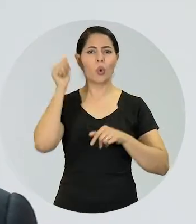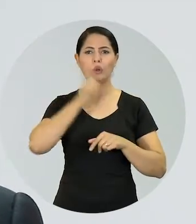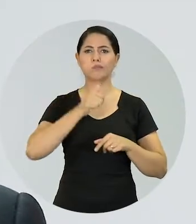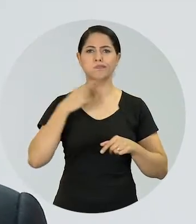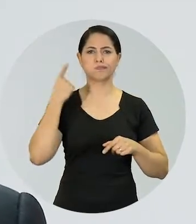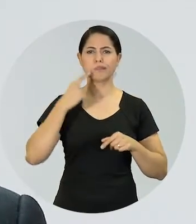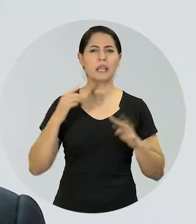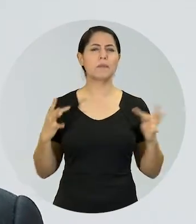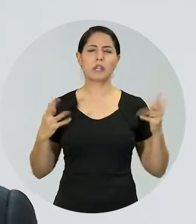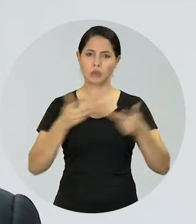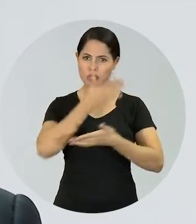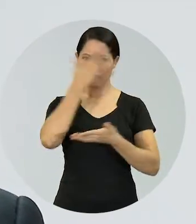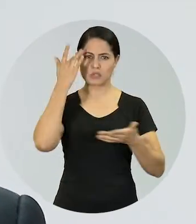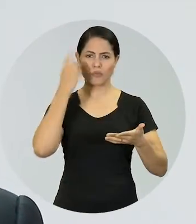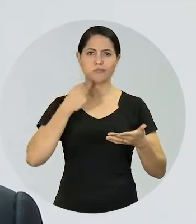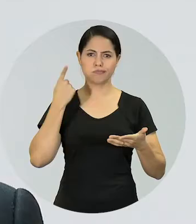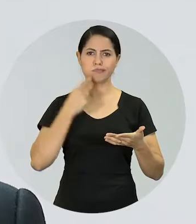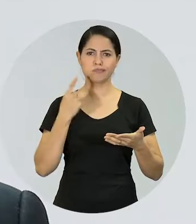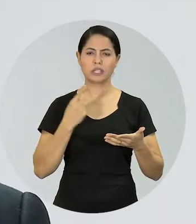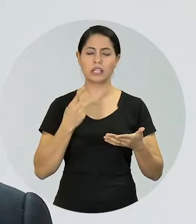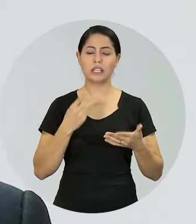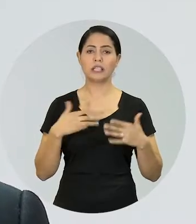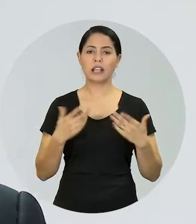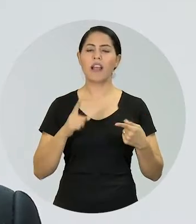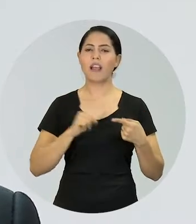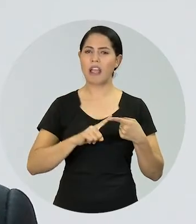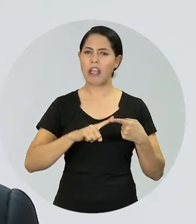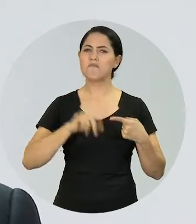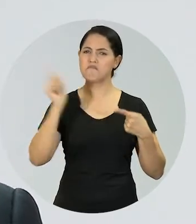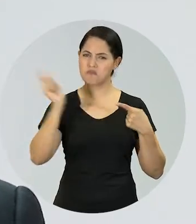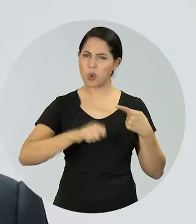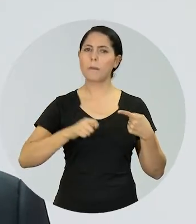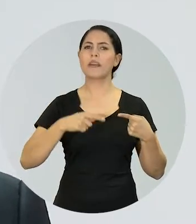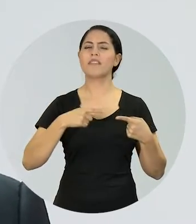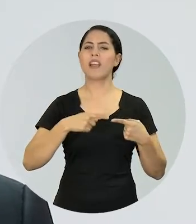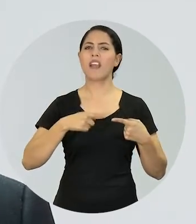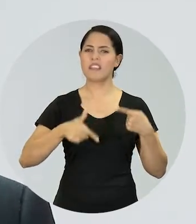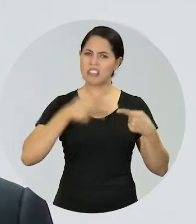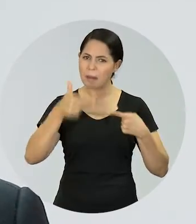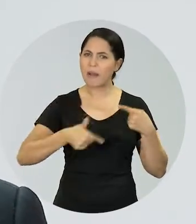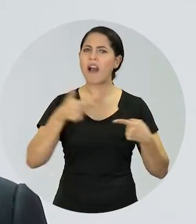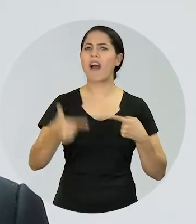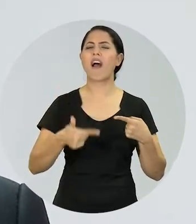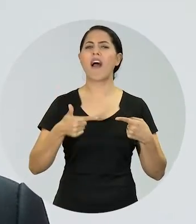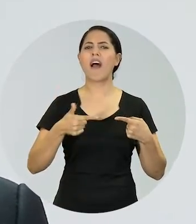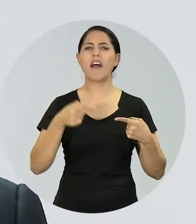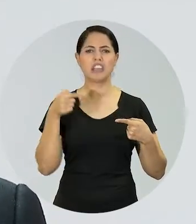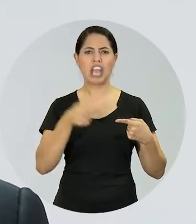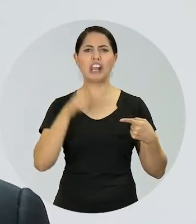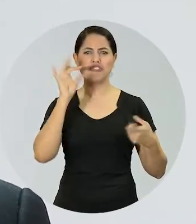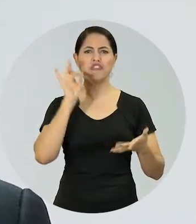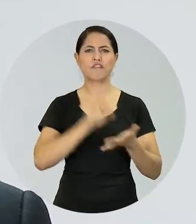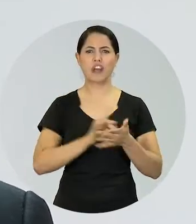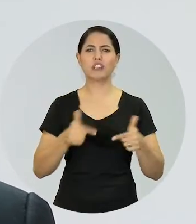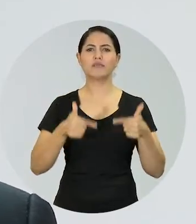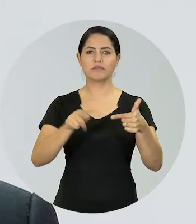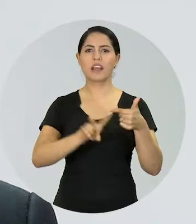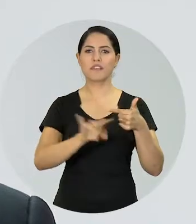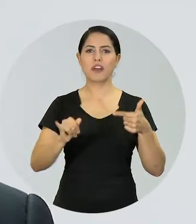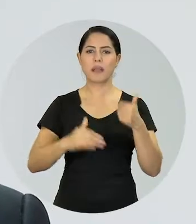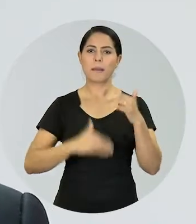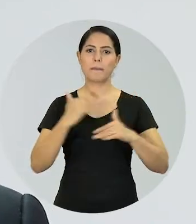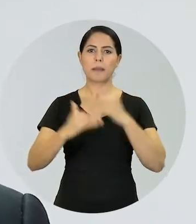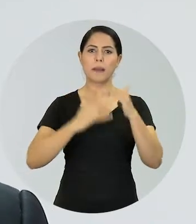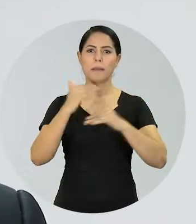mulheres advogadas e para toda a advocacia. Marinella é muito competente, é extremamente trabalhadora e eu tenho certeza que vai colaborar